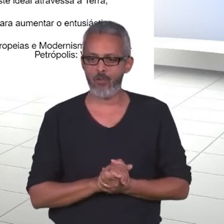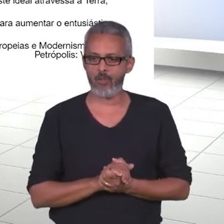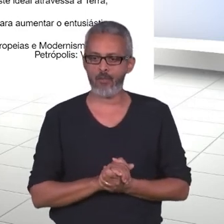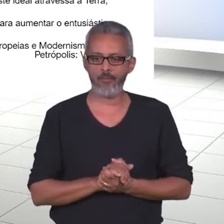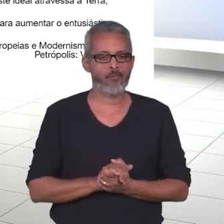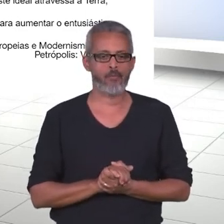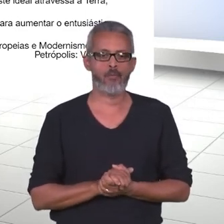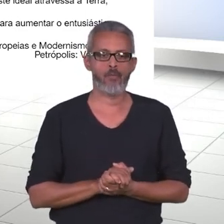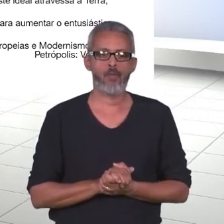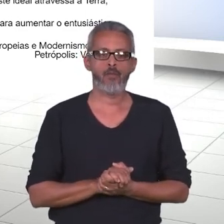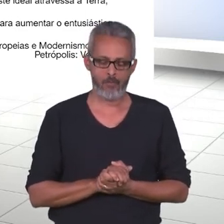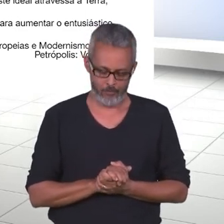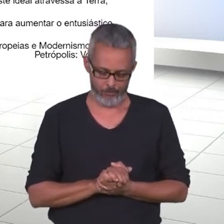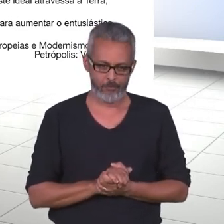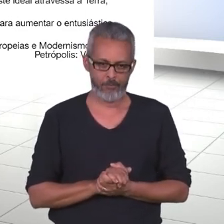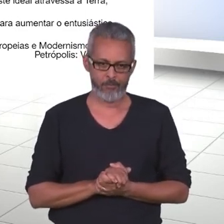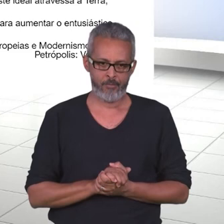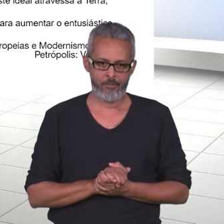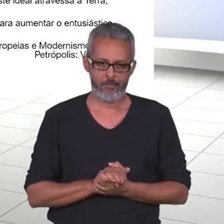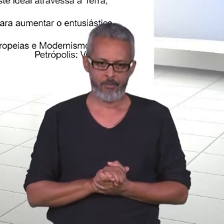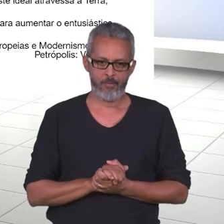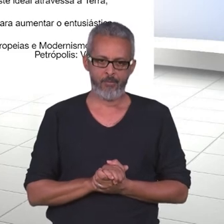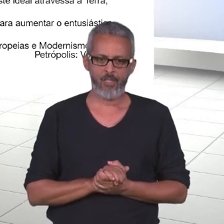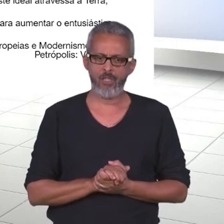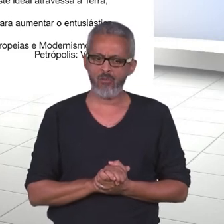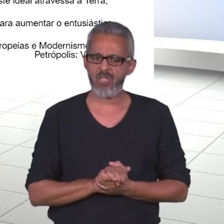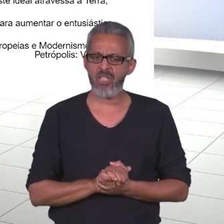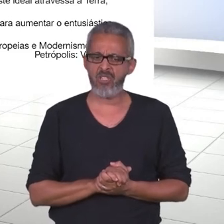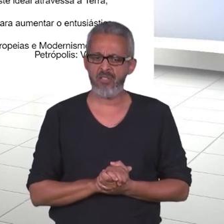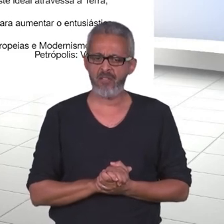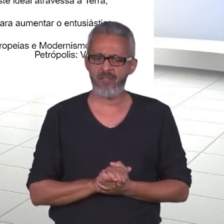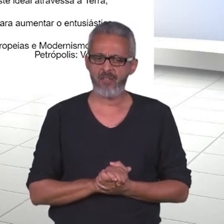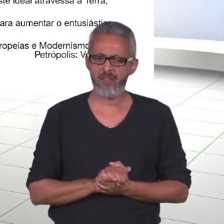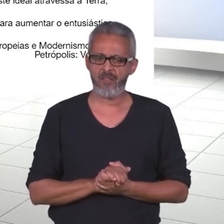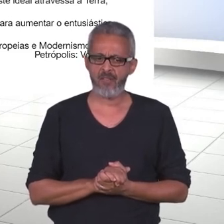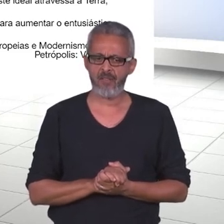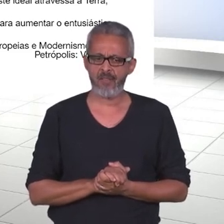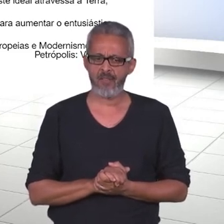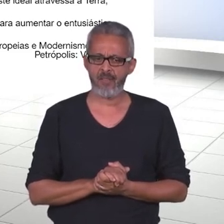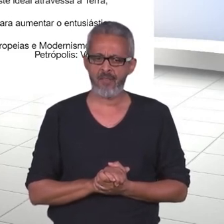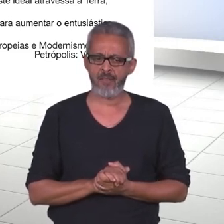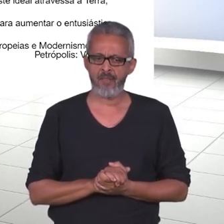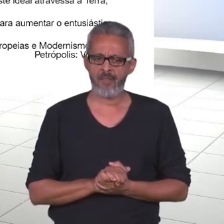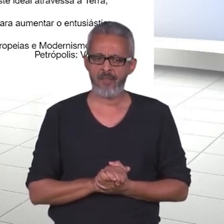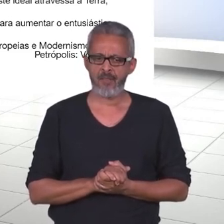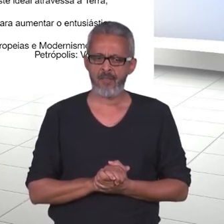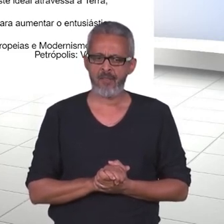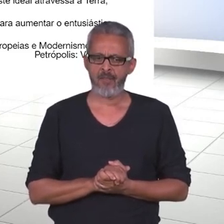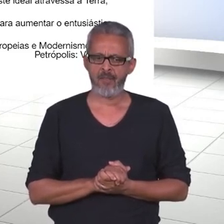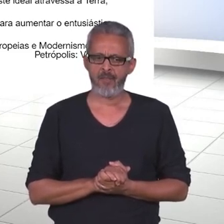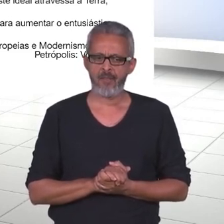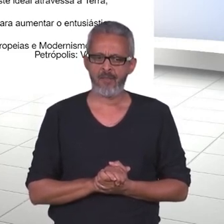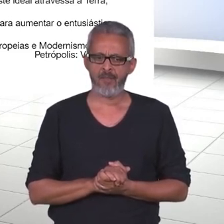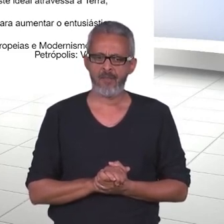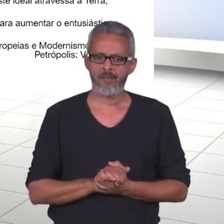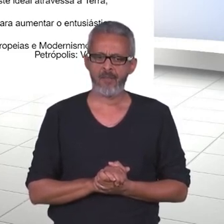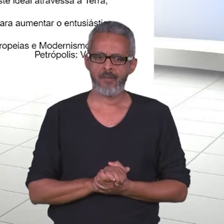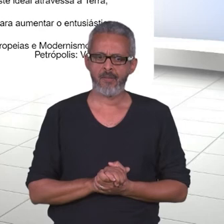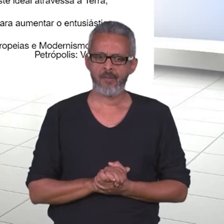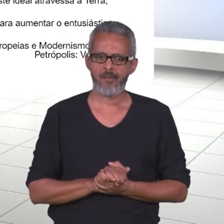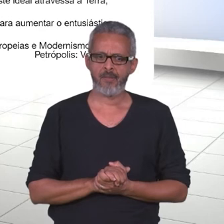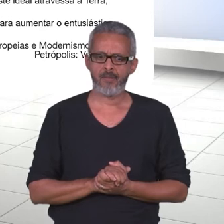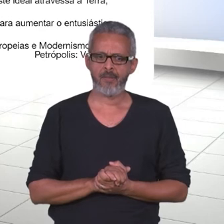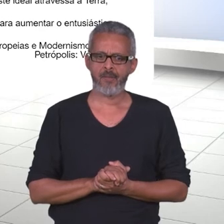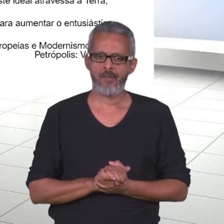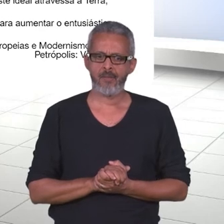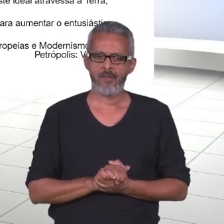tubos grossos, semelhantes a serpentes de hálito explosivo. Um automóvel rugidor que parece